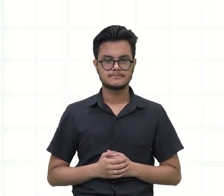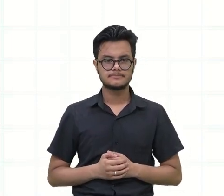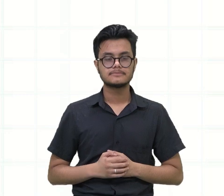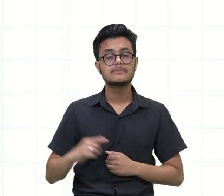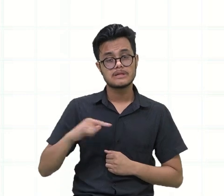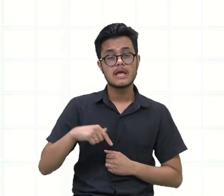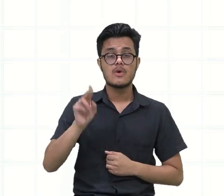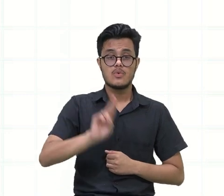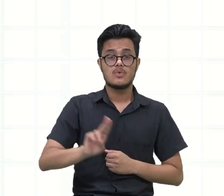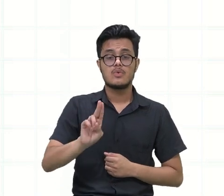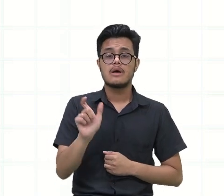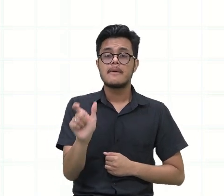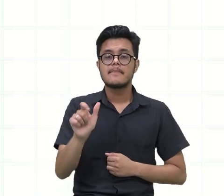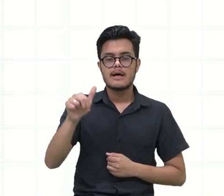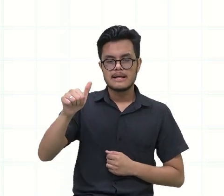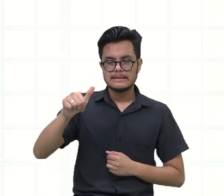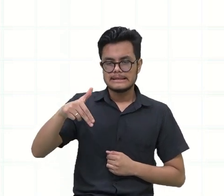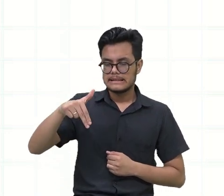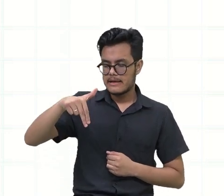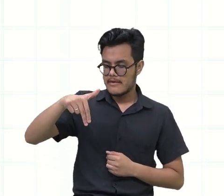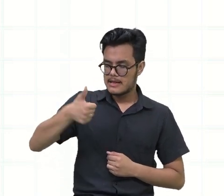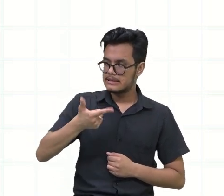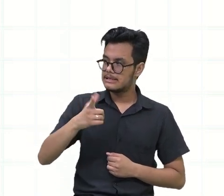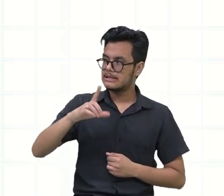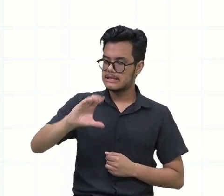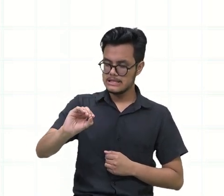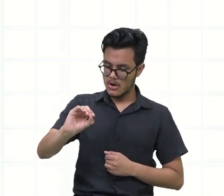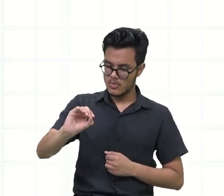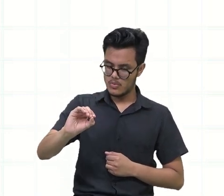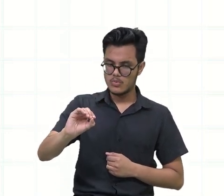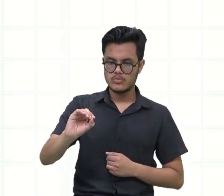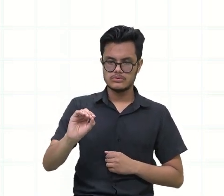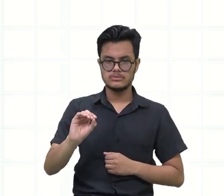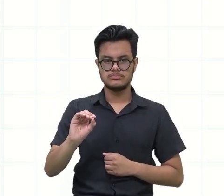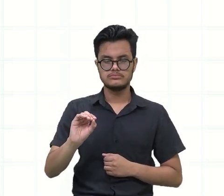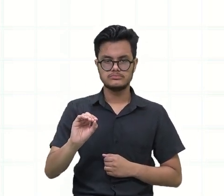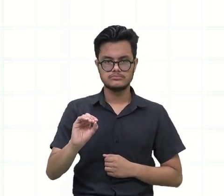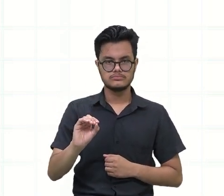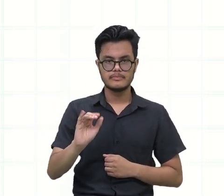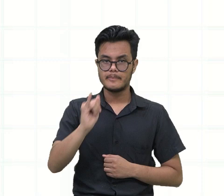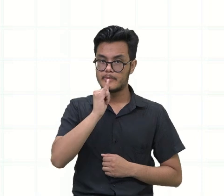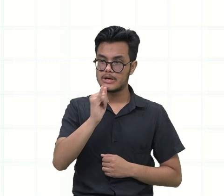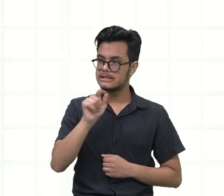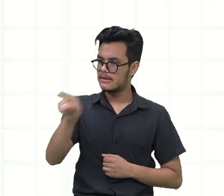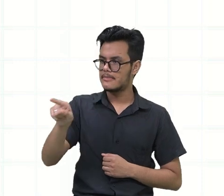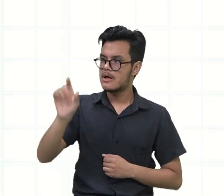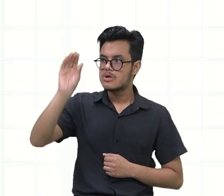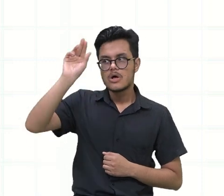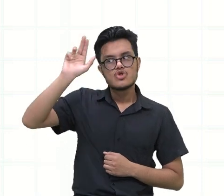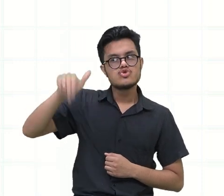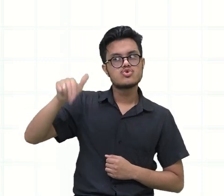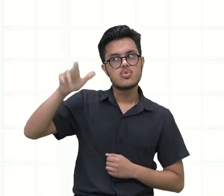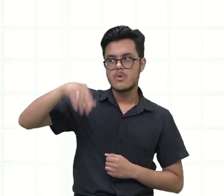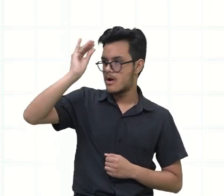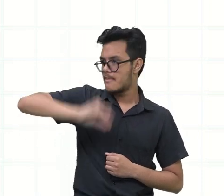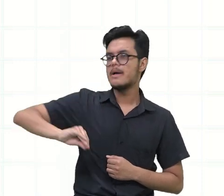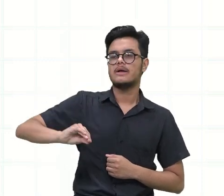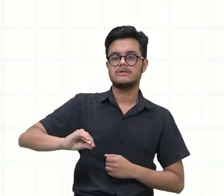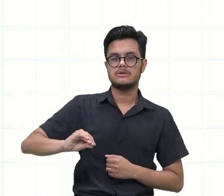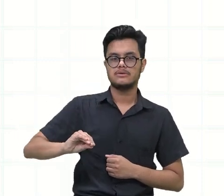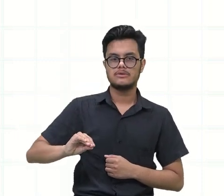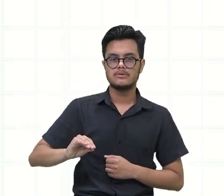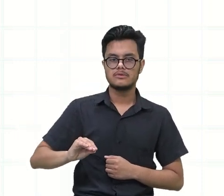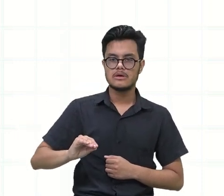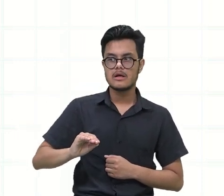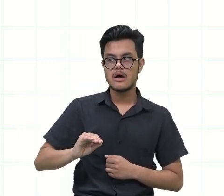do não. Olha, não desista, não vá por ali, não me siga. Então,